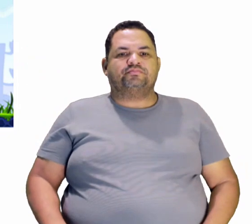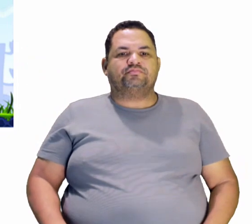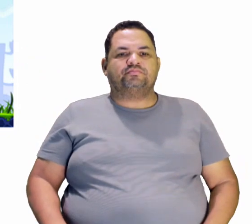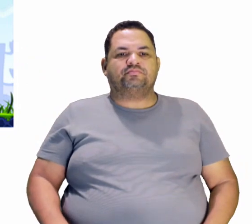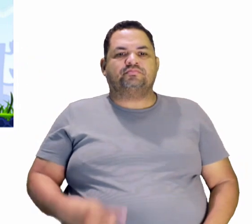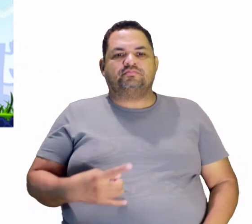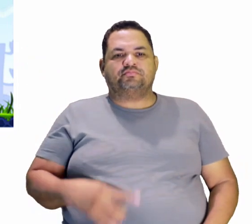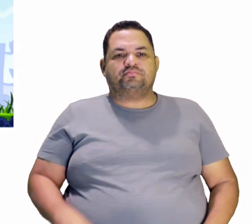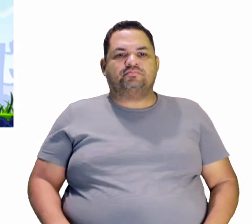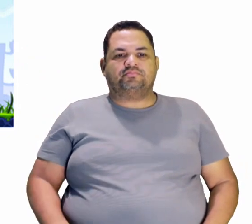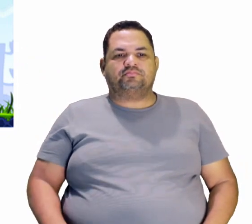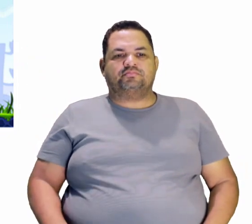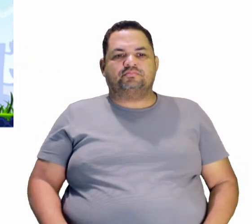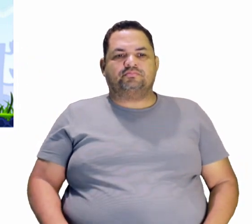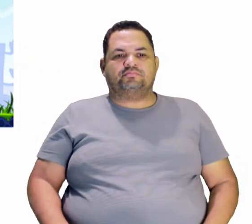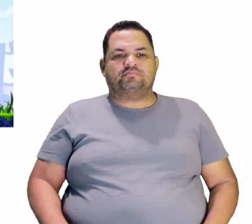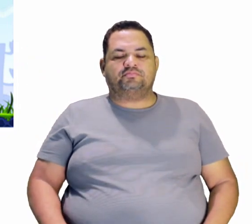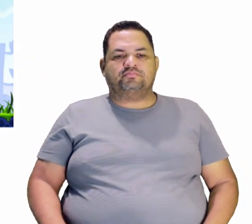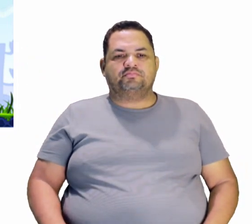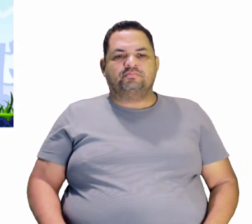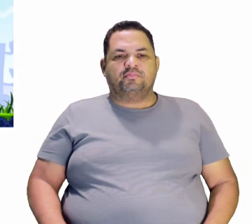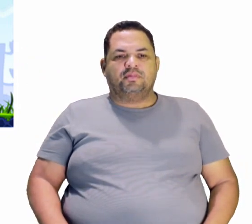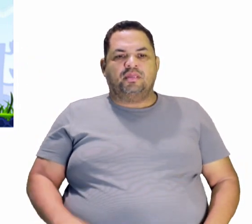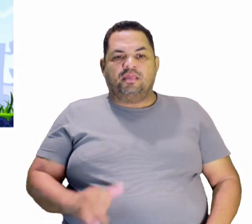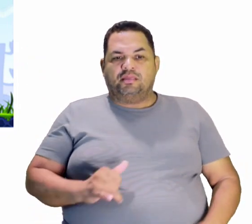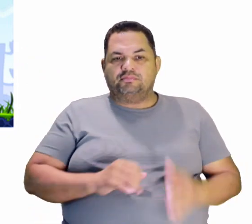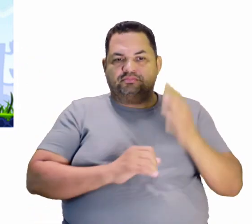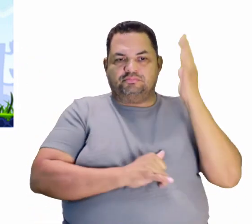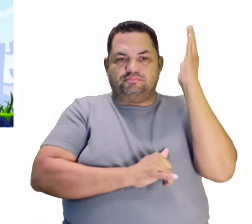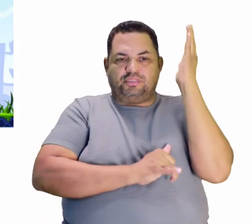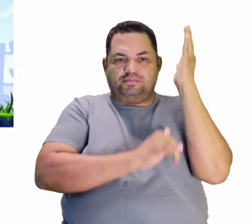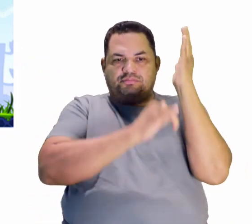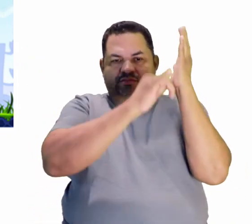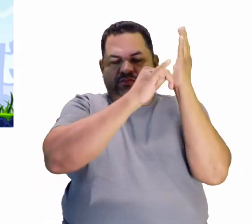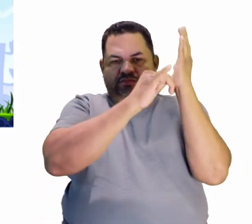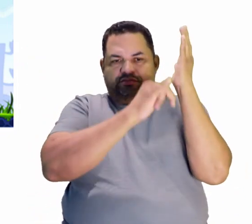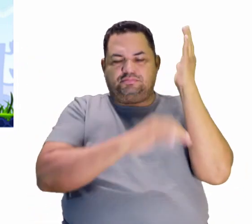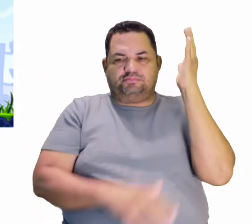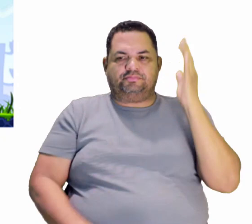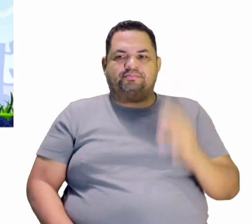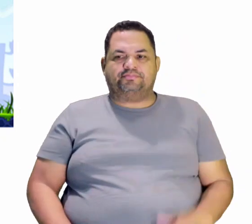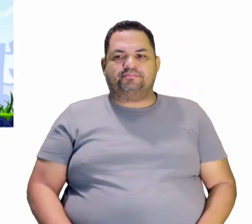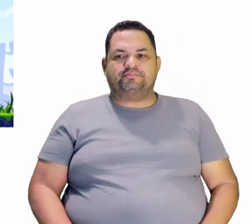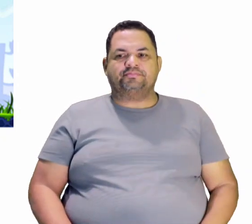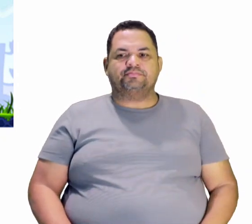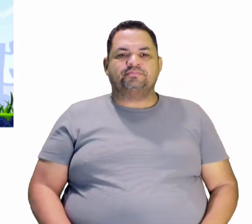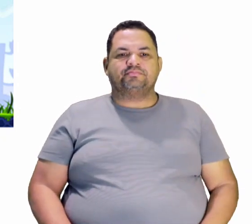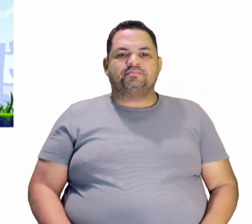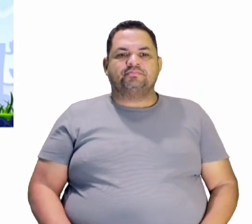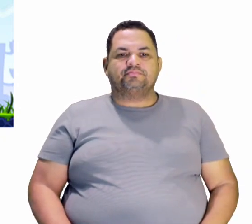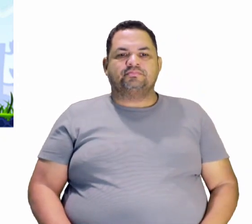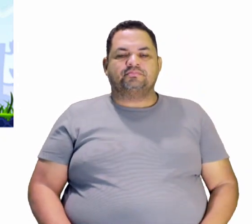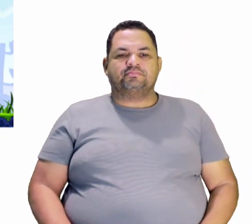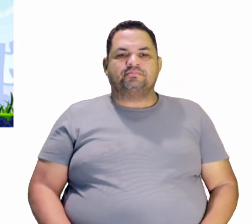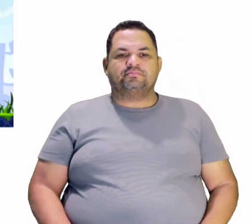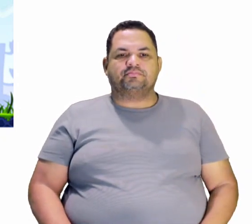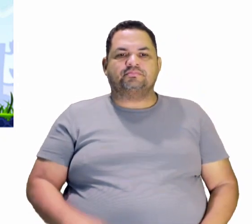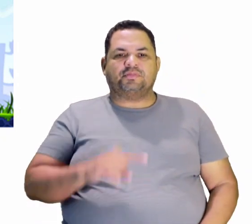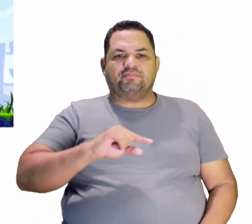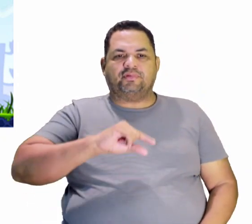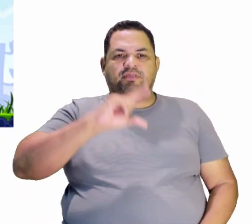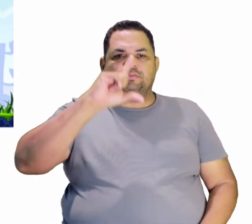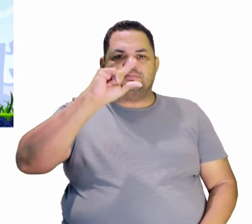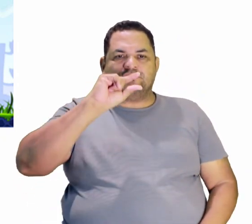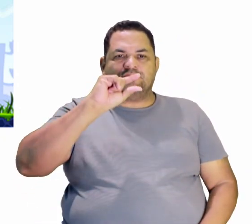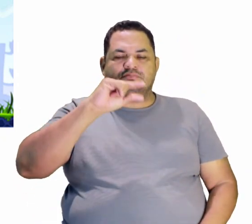vermelha é a velocidade em Y, a componente em Y, que é V0 seno de θ, né? Você vê que ela vai diminuindo de tamanho,